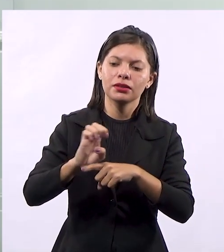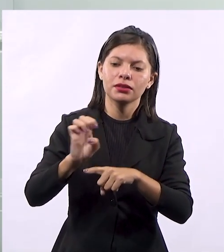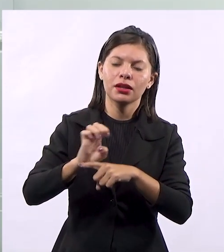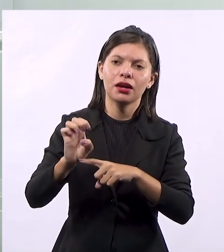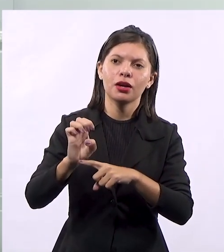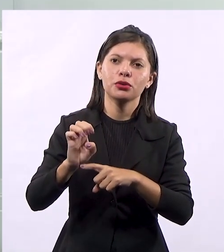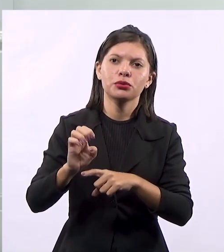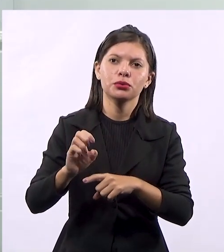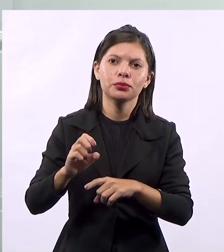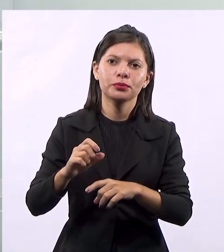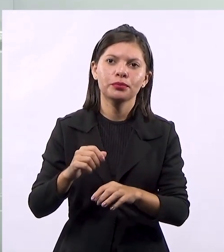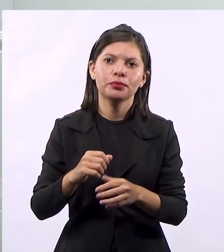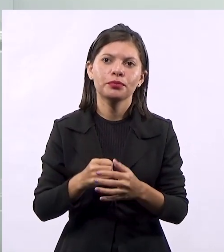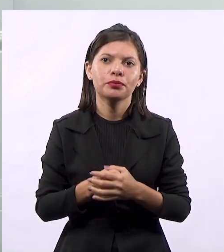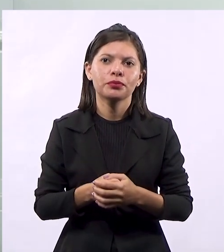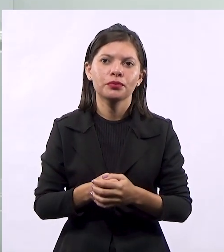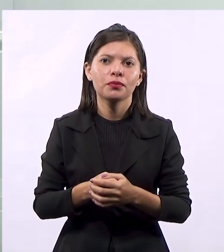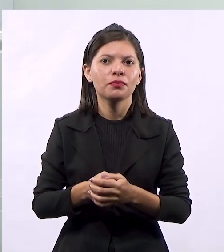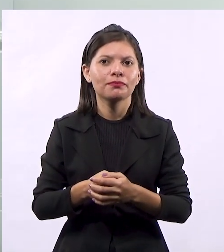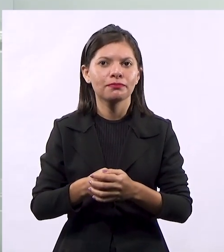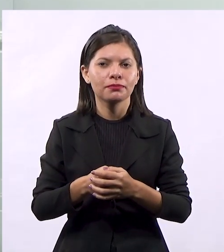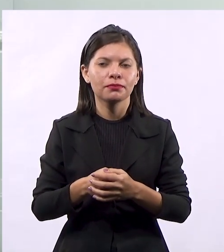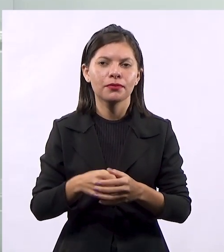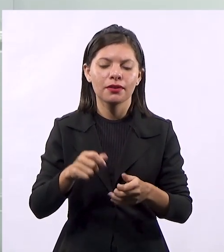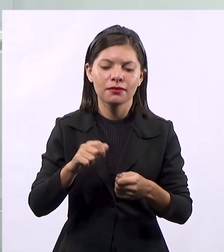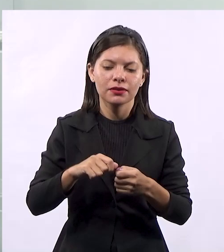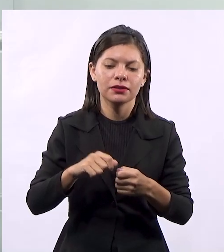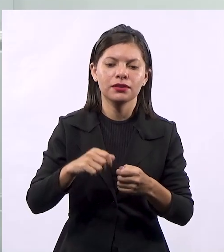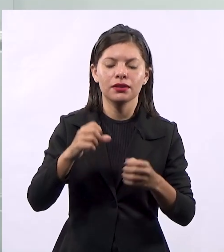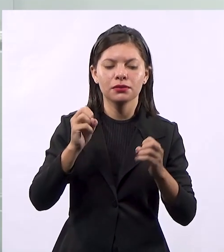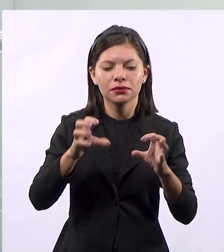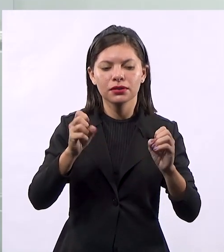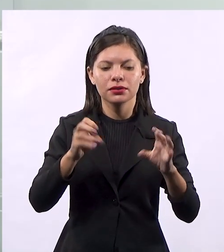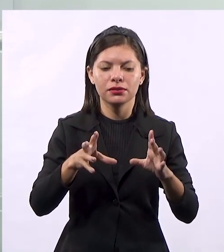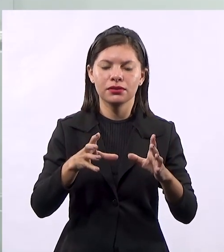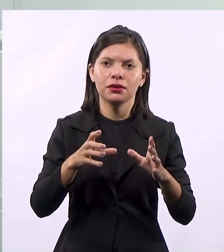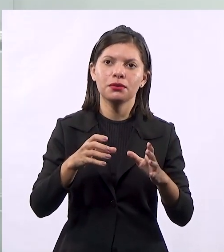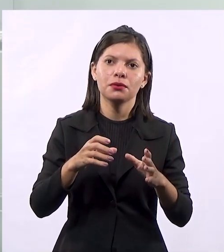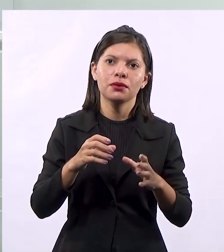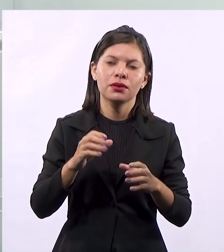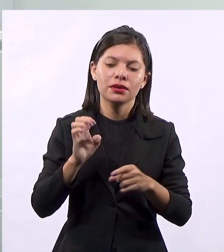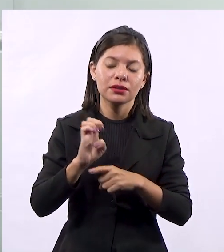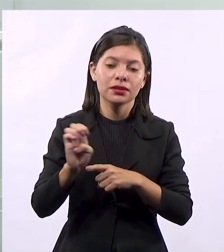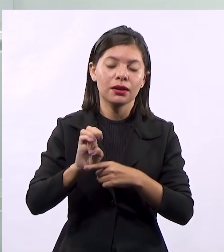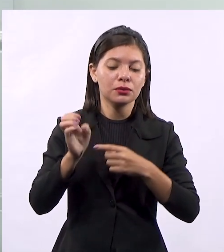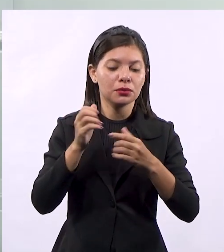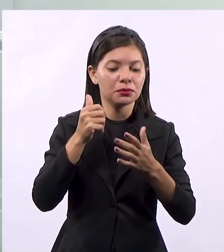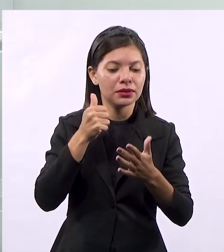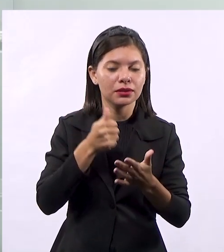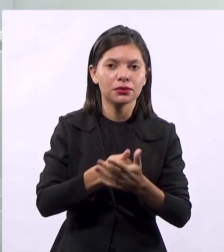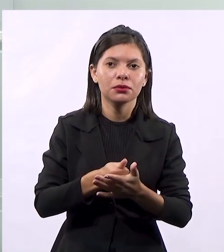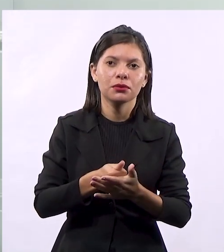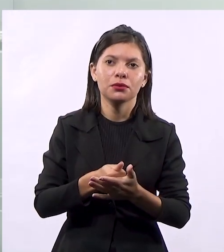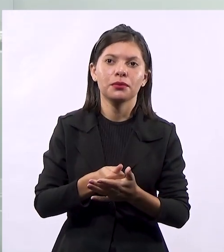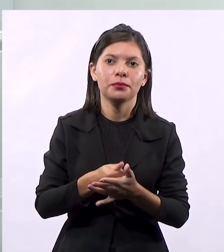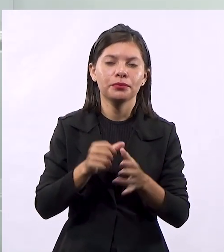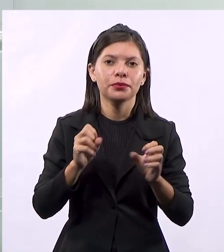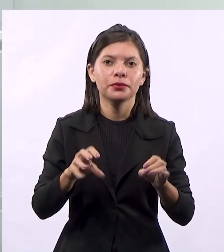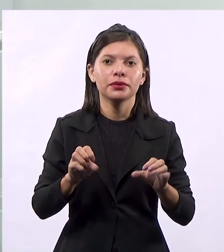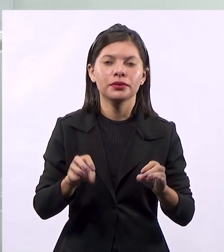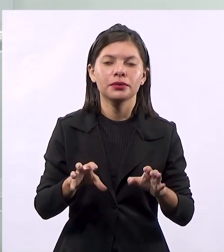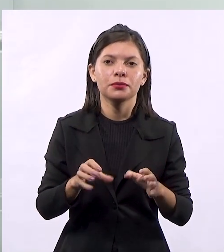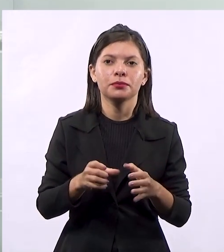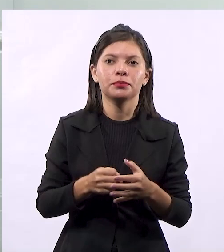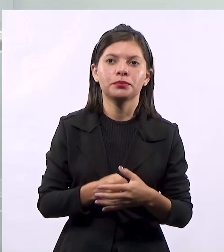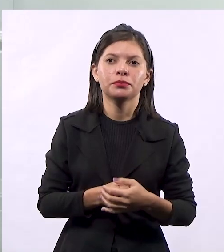são eleitos pela comunidade por meio de representação social, o Estado tem que garantir a